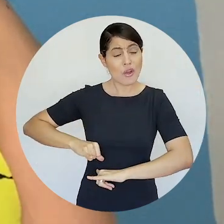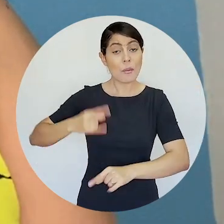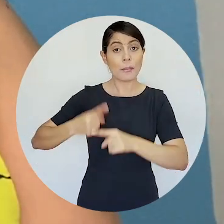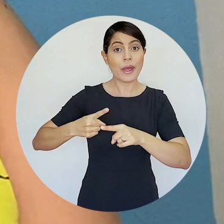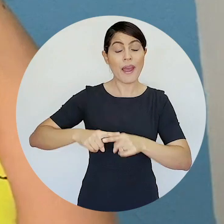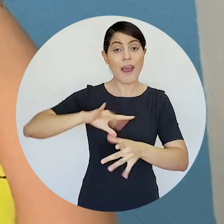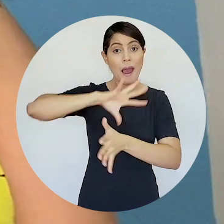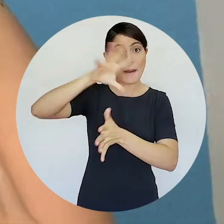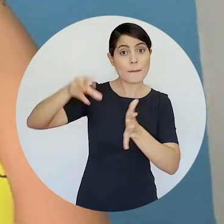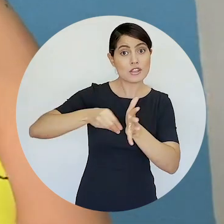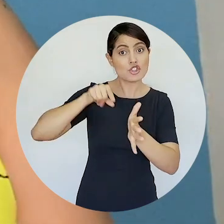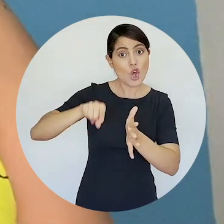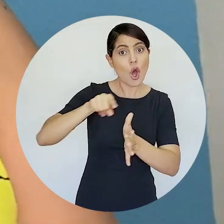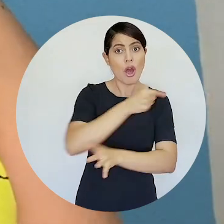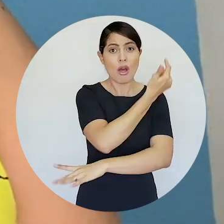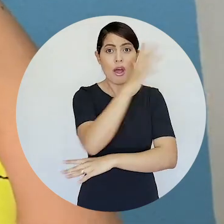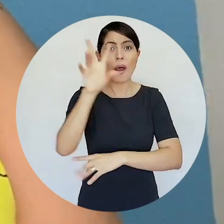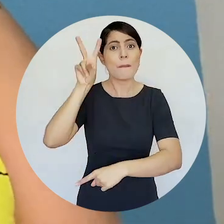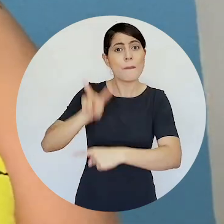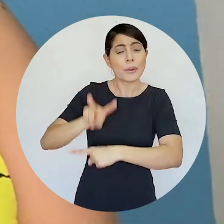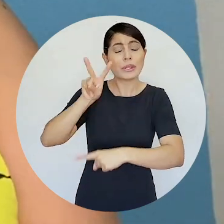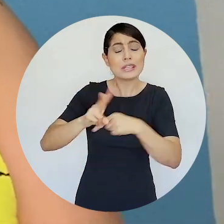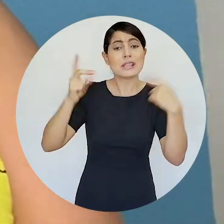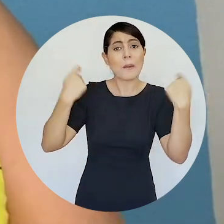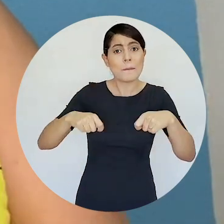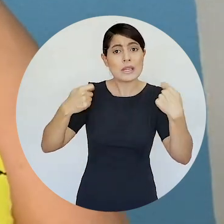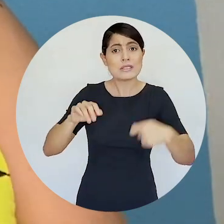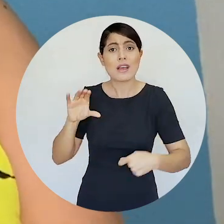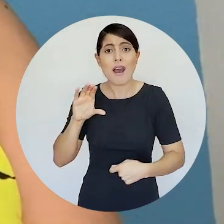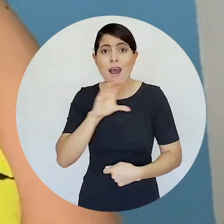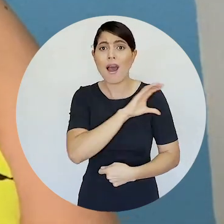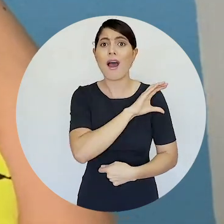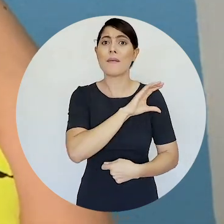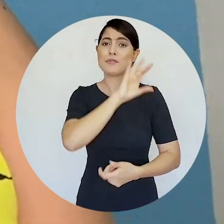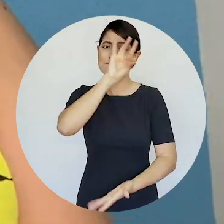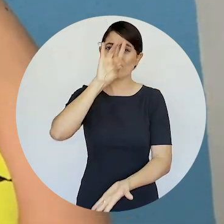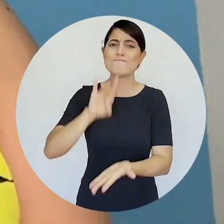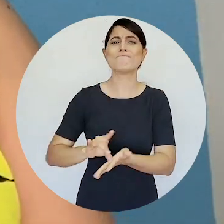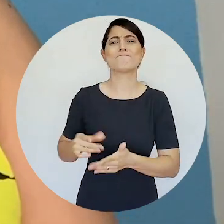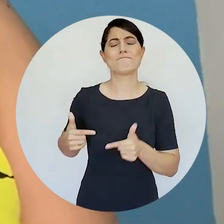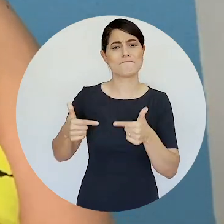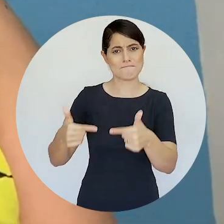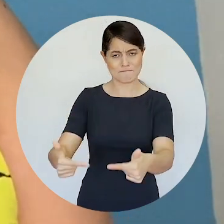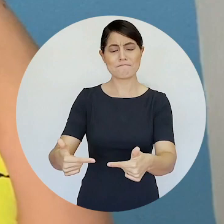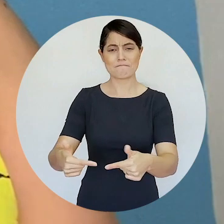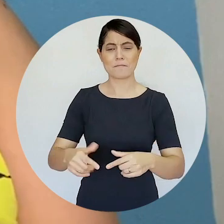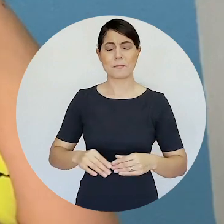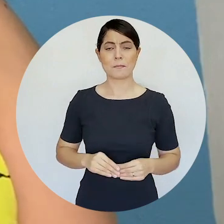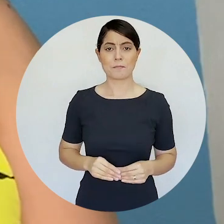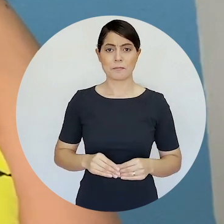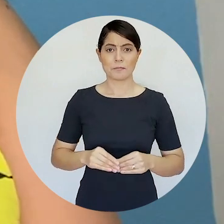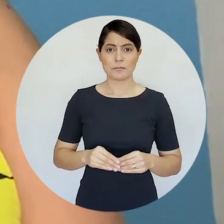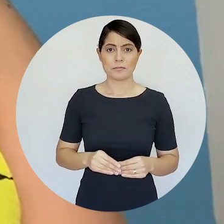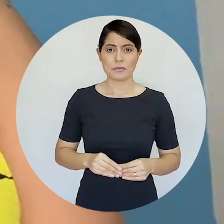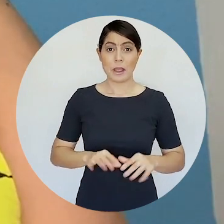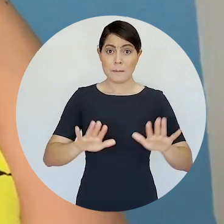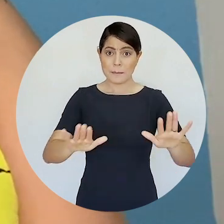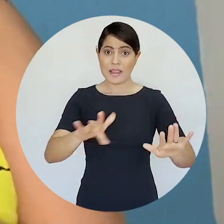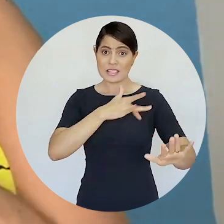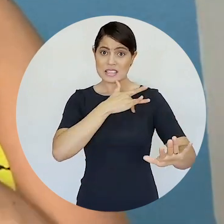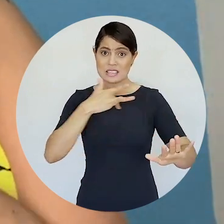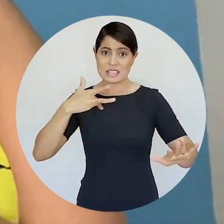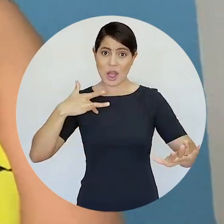o nosso bem comum, o nosso futuro comum, e nós precisamos cuidar dela, agir e de modo